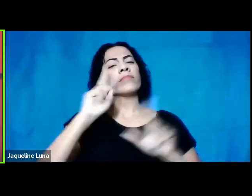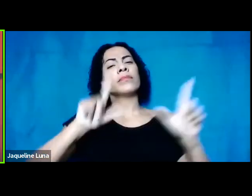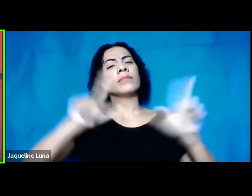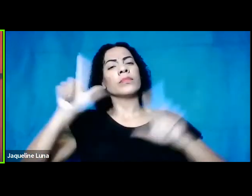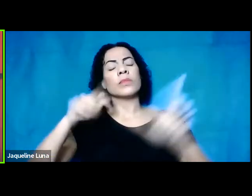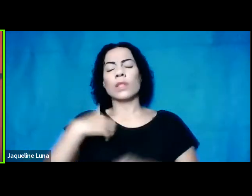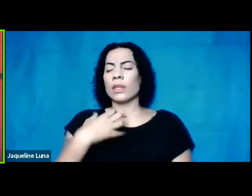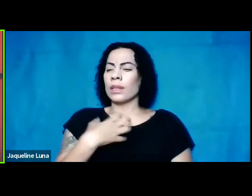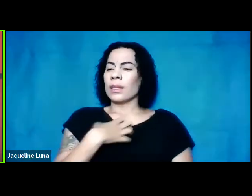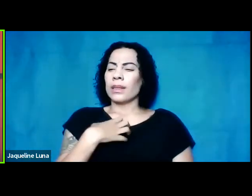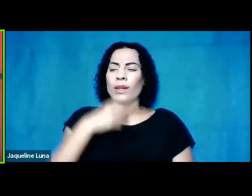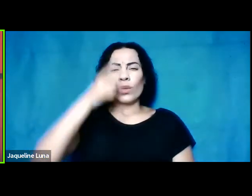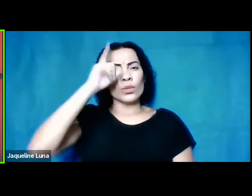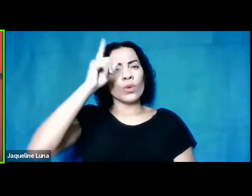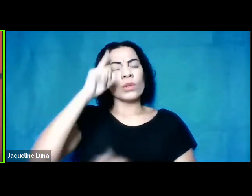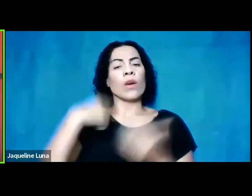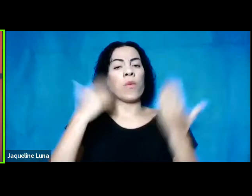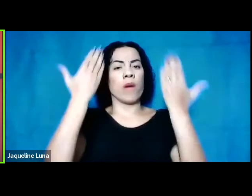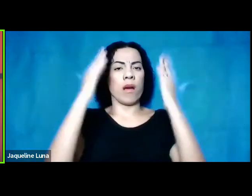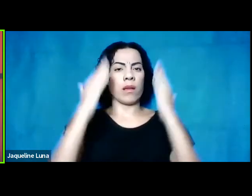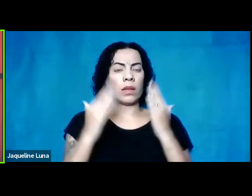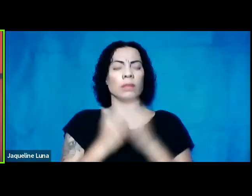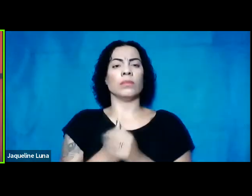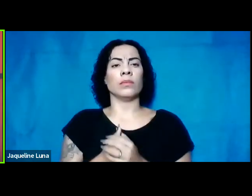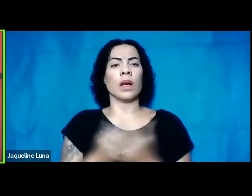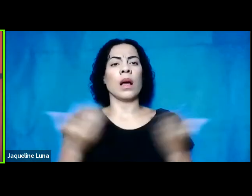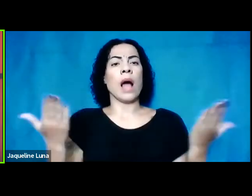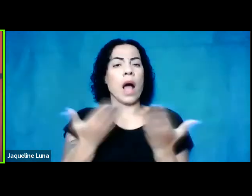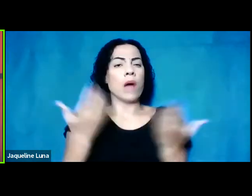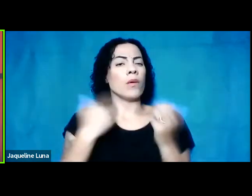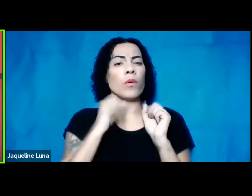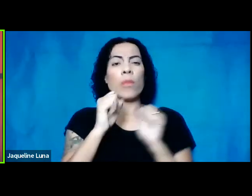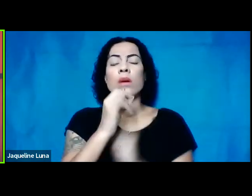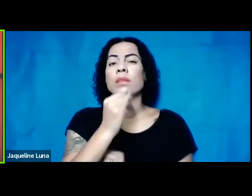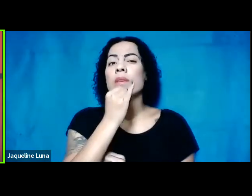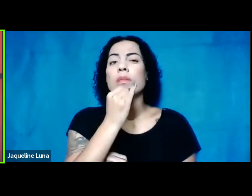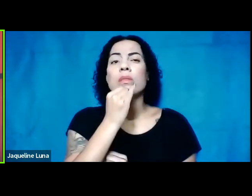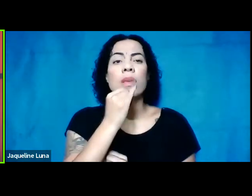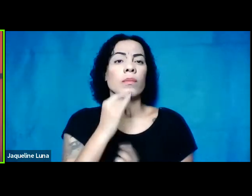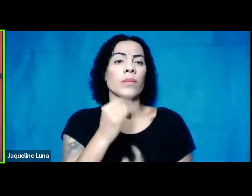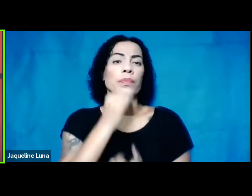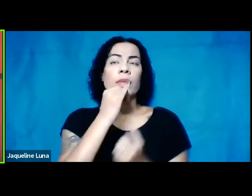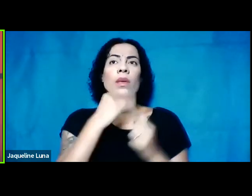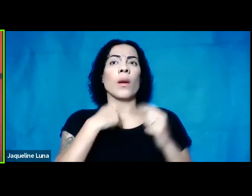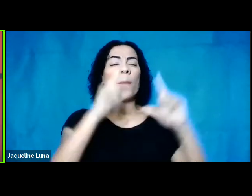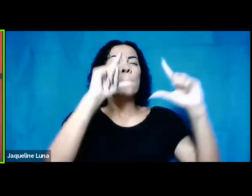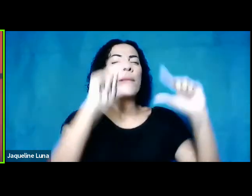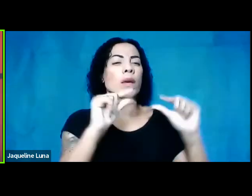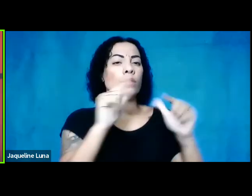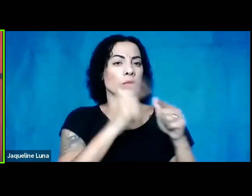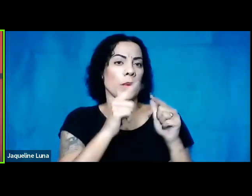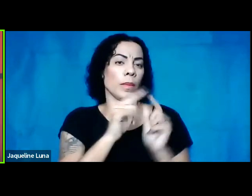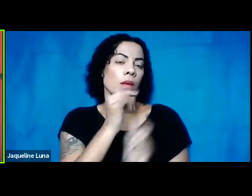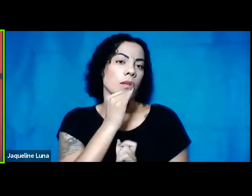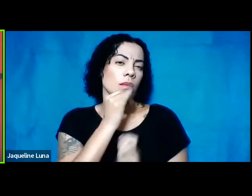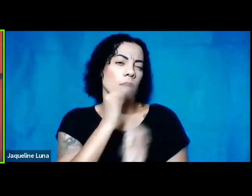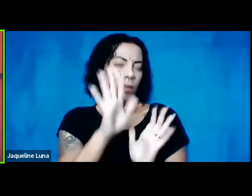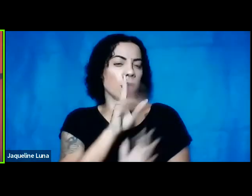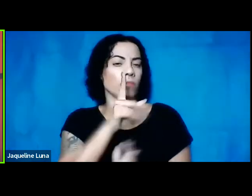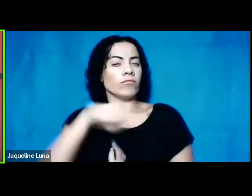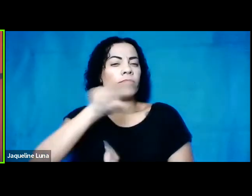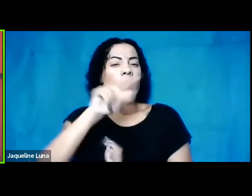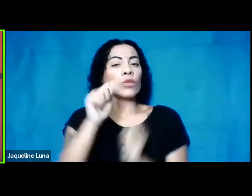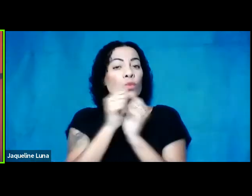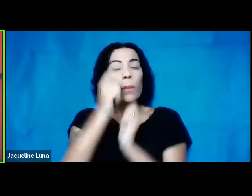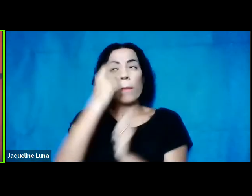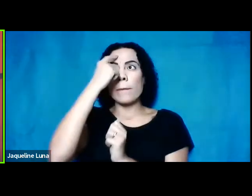isso. Todos os dias fazia essa análise. Agora, poderia pegar exemplos muito polêmicos. Eu vou pegar um menos polêmico, né, de propósito, para a gente pensar